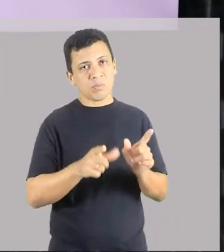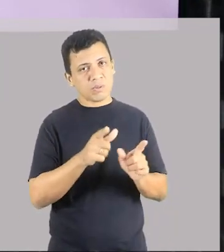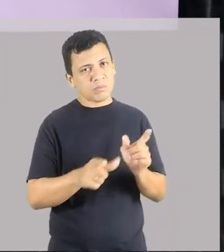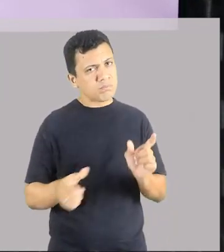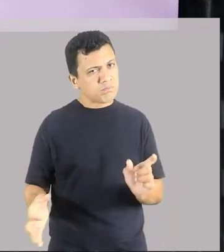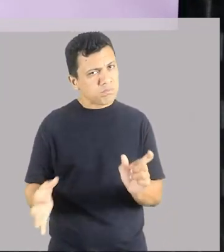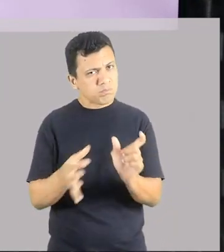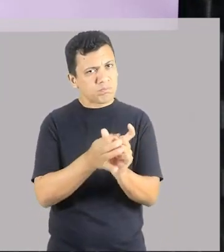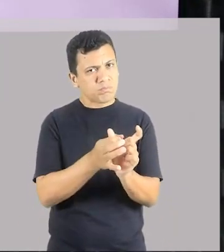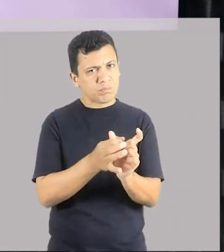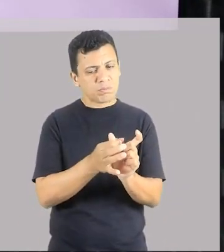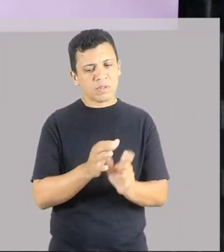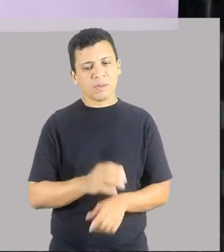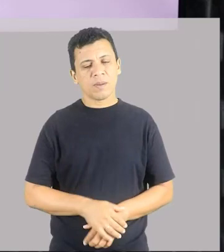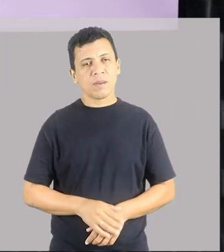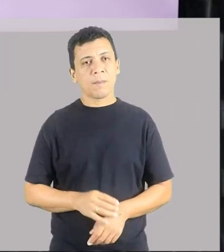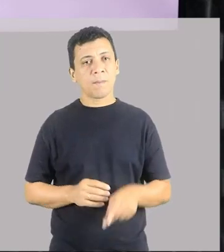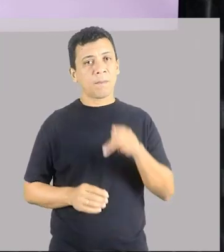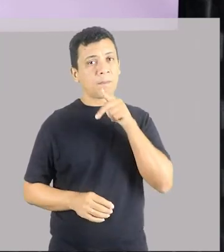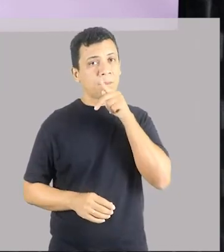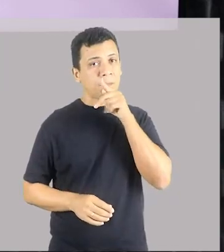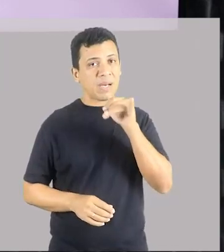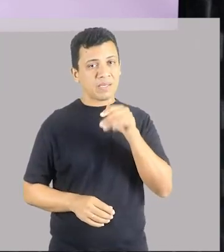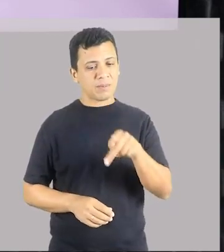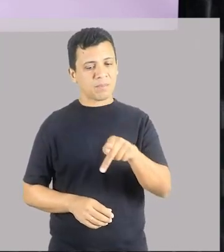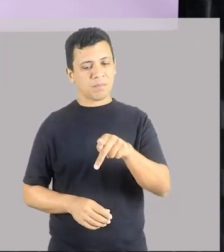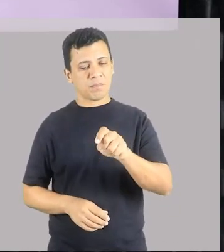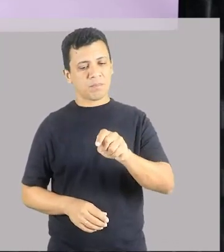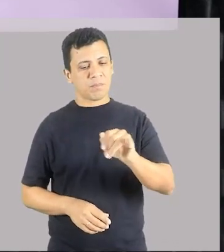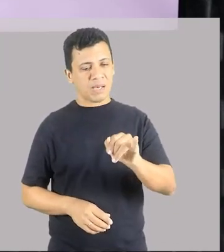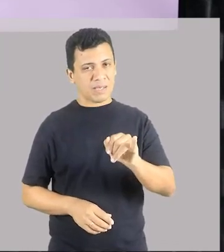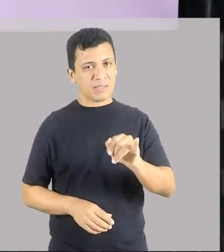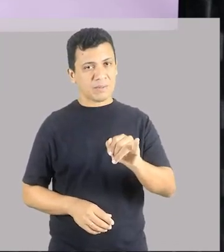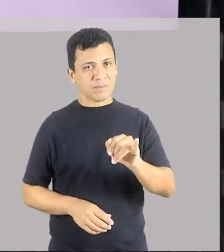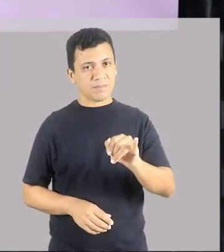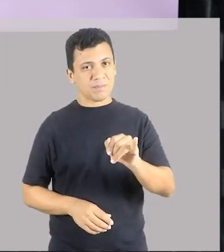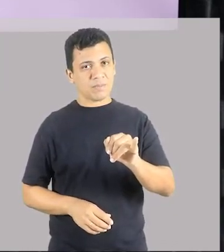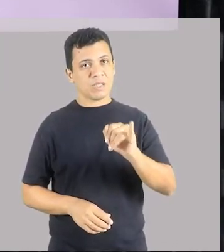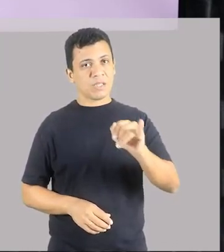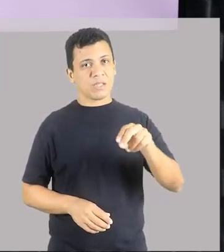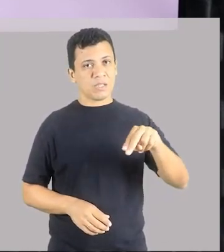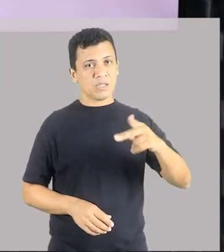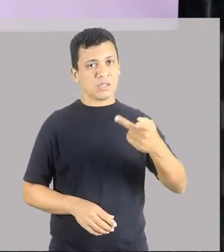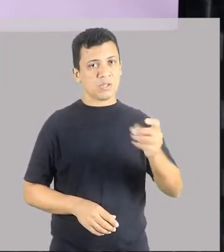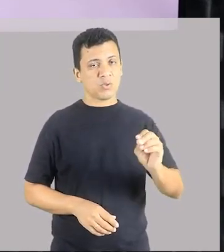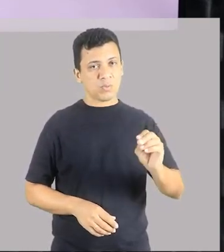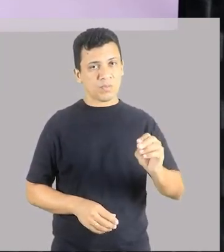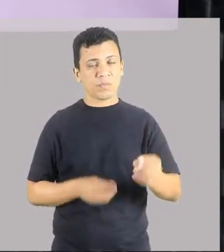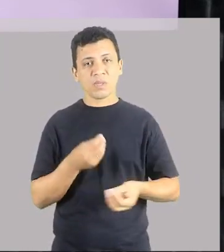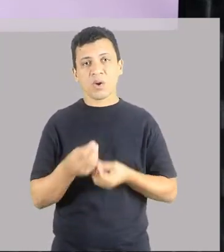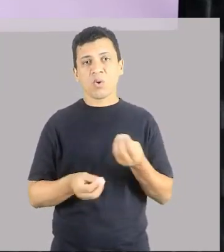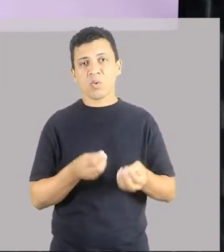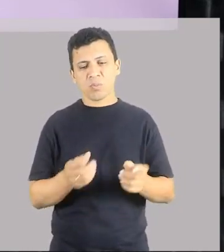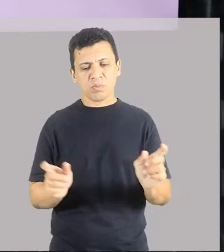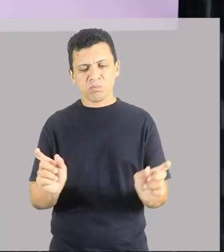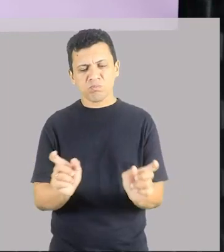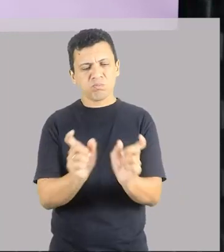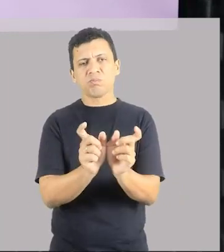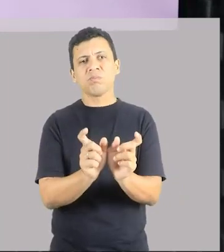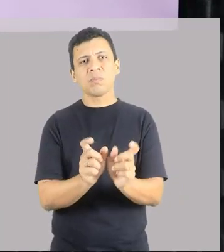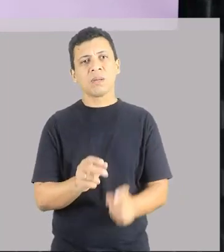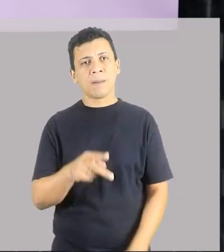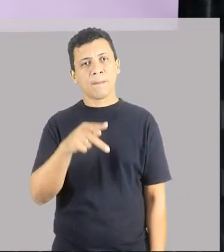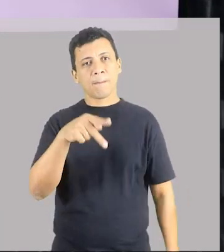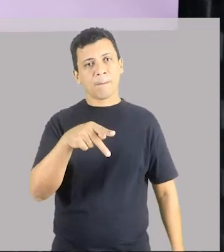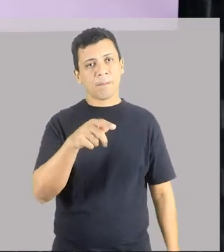exemplo eu tenho a palavra pai e eu tenho o sufixo inho se eu juntar pai e o sufixo inho diretamente fica